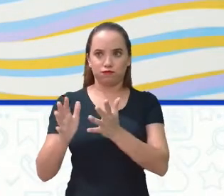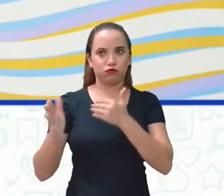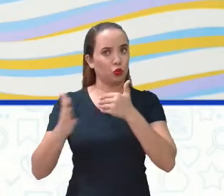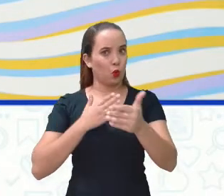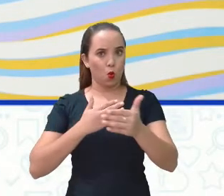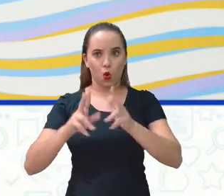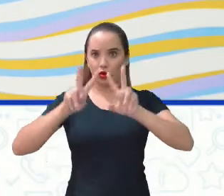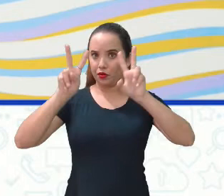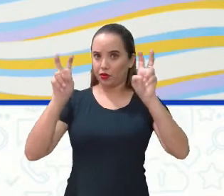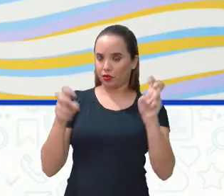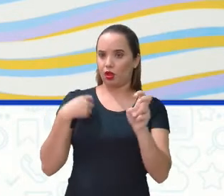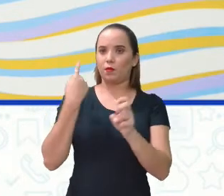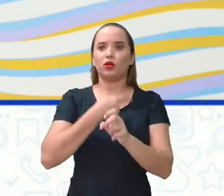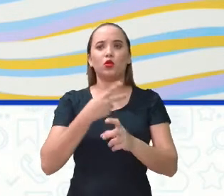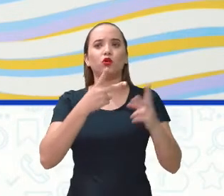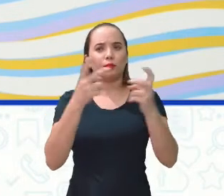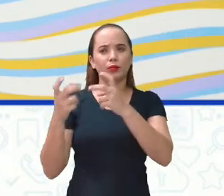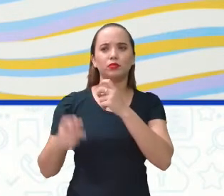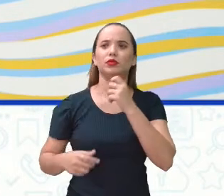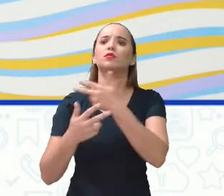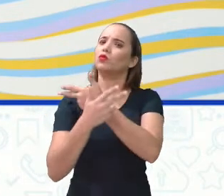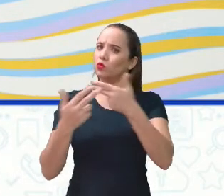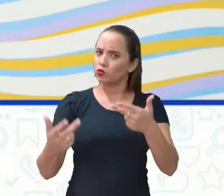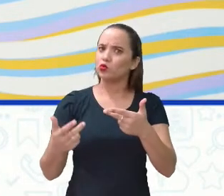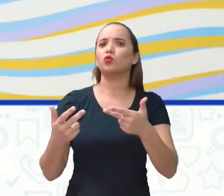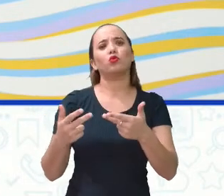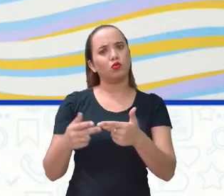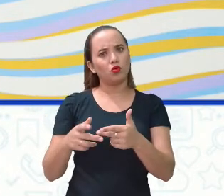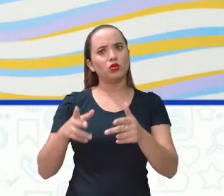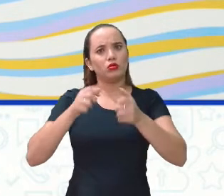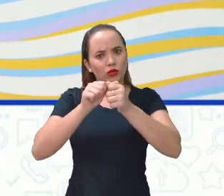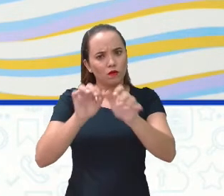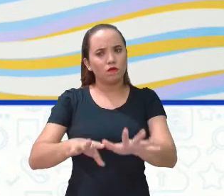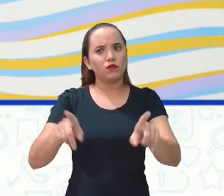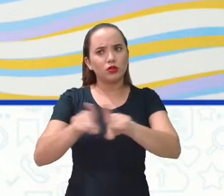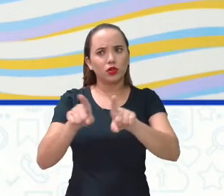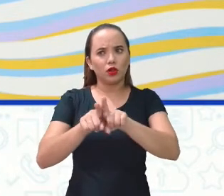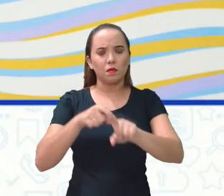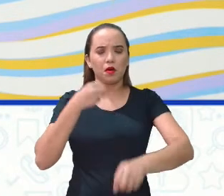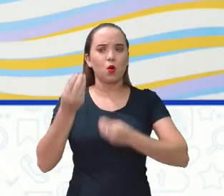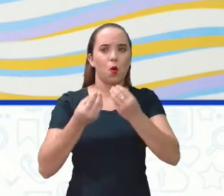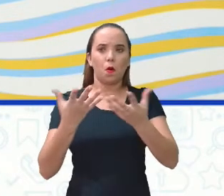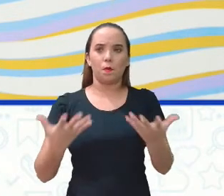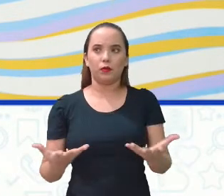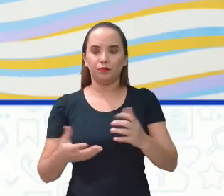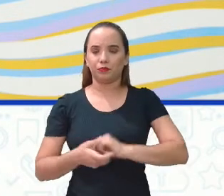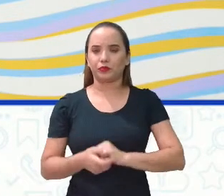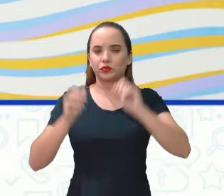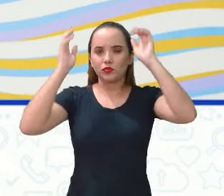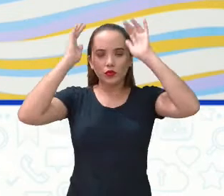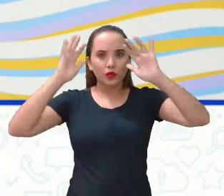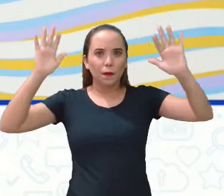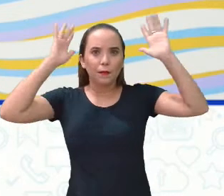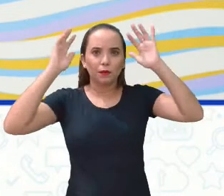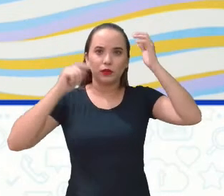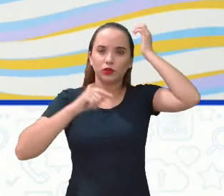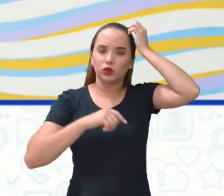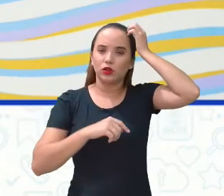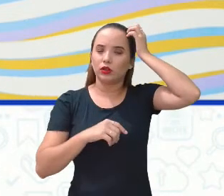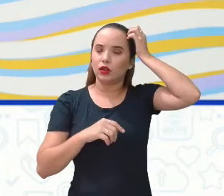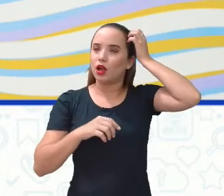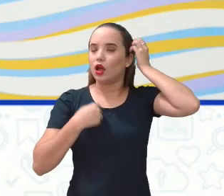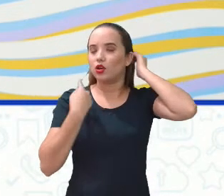tema for, nós conseguimos perceber algumas partes fixas, são elas. Ou seja, imagine que analisando várias